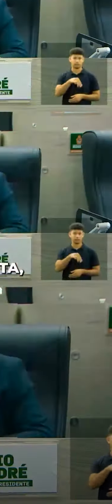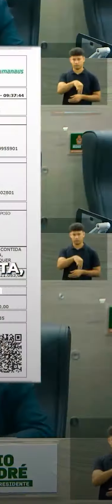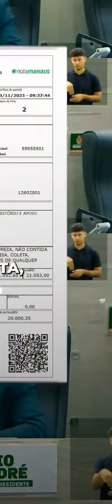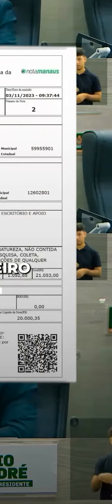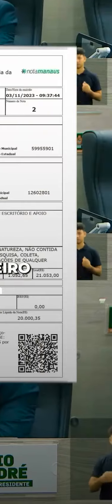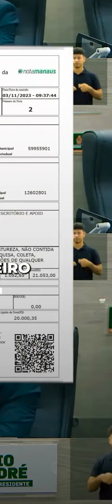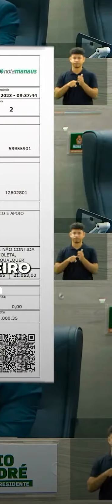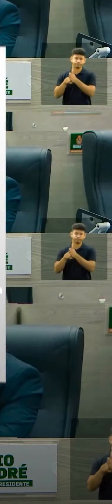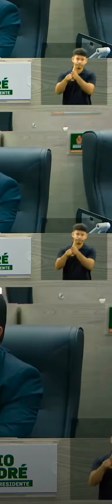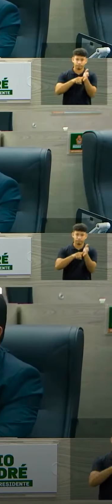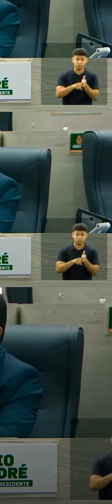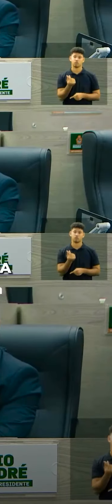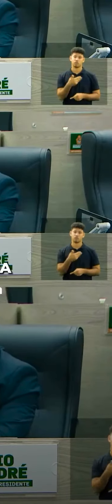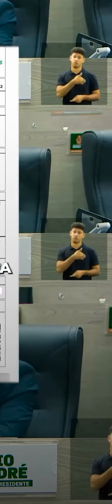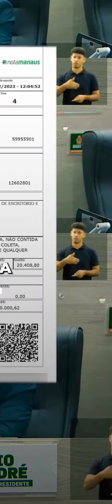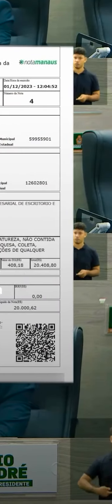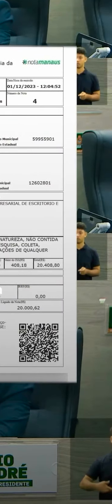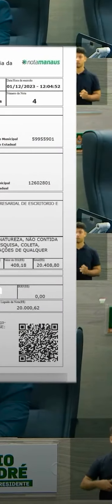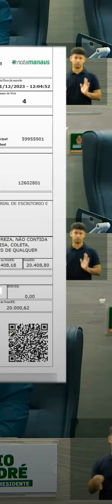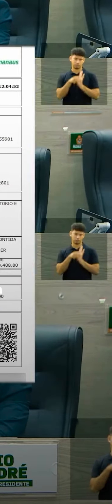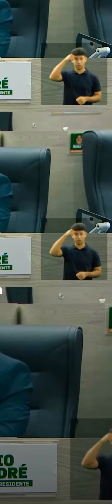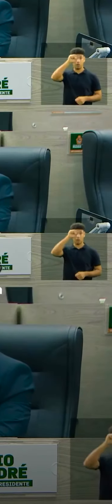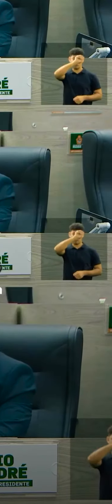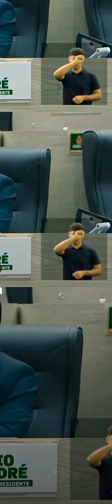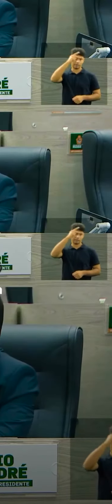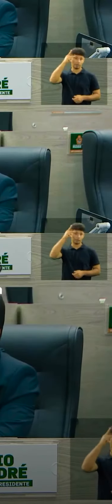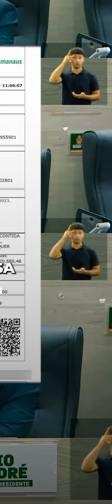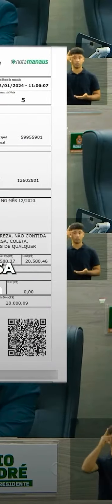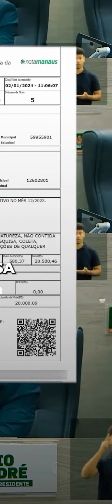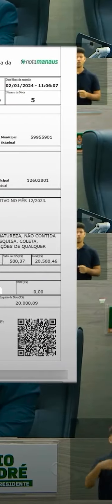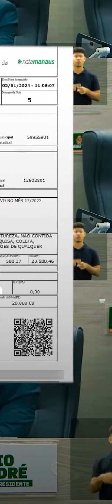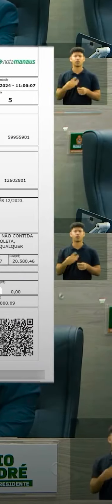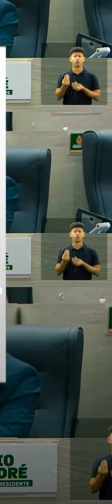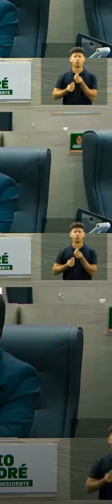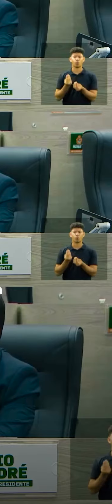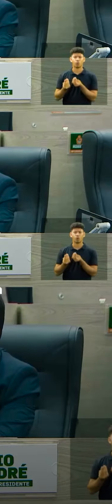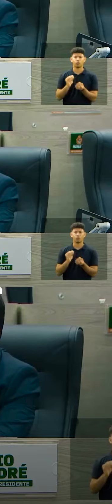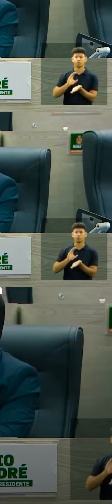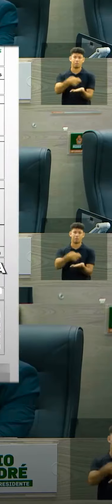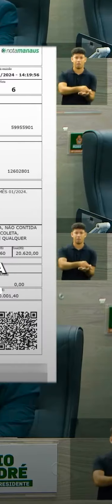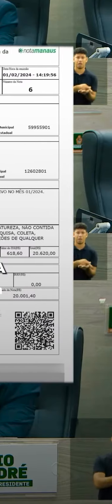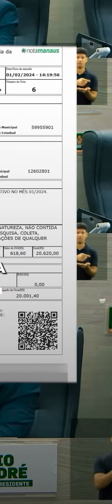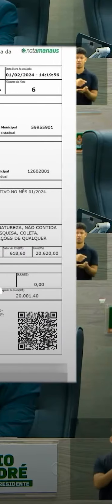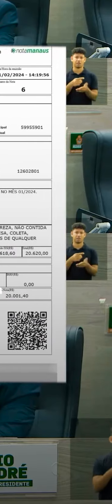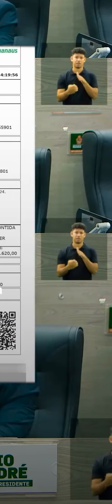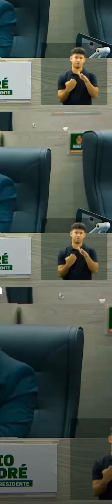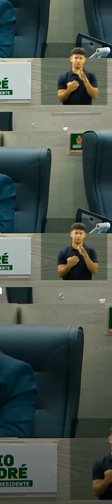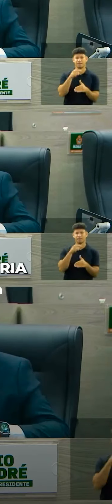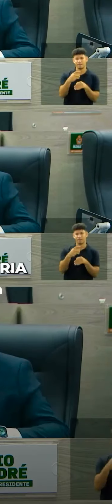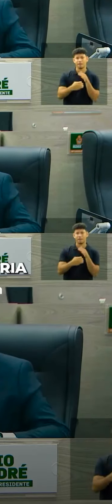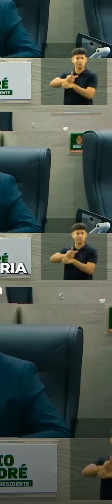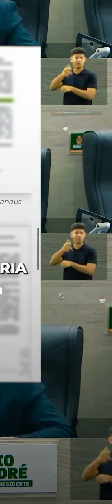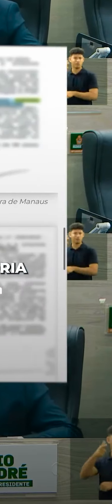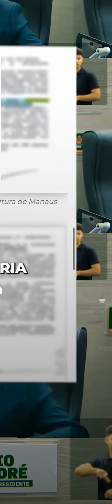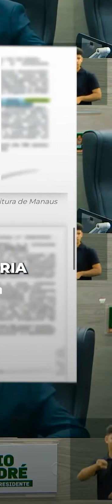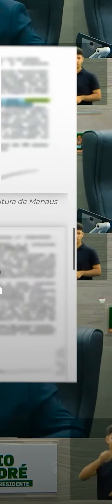tipo de Conduta porque é dinheiro público da prefeitura de Manaus sendo pago a uma empresa que presta serviço a prefeitura de Manaus